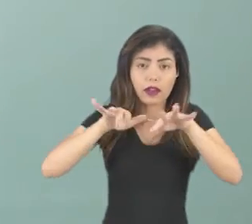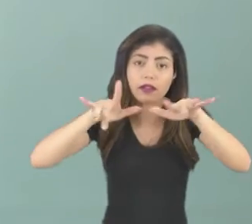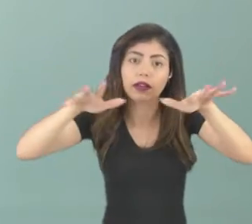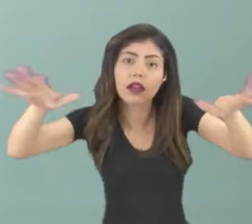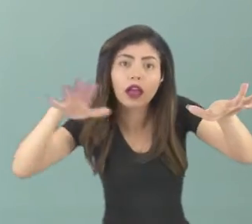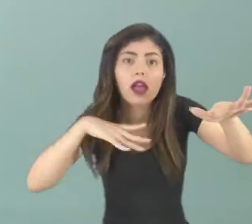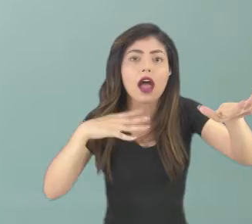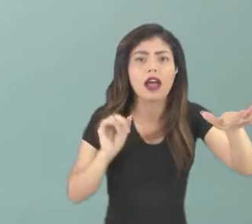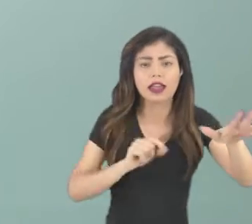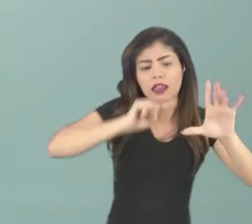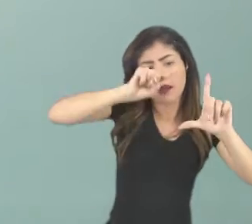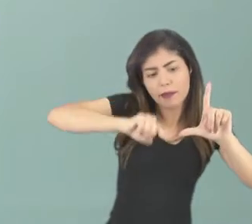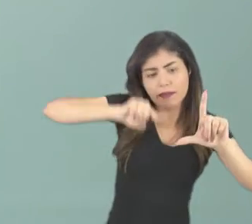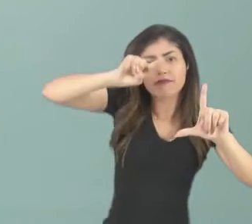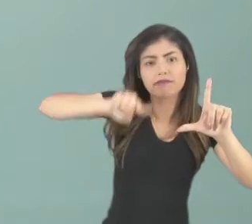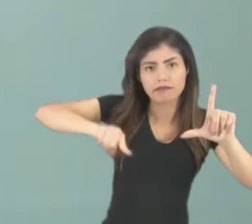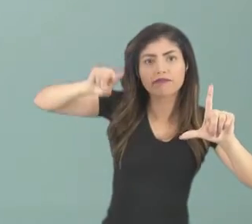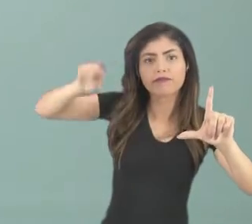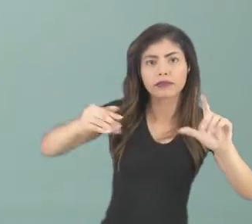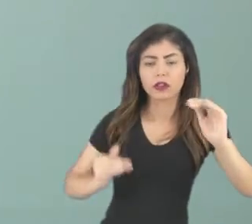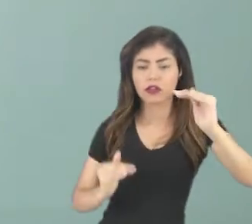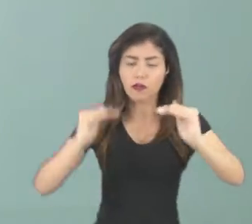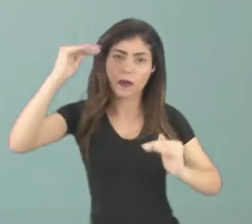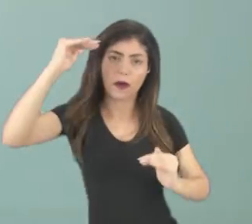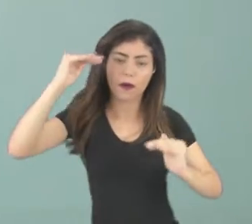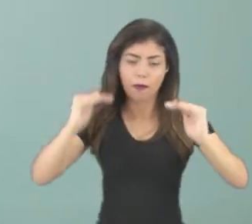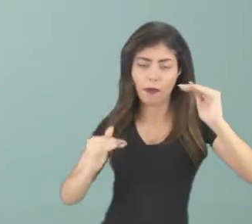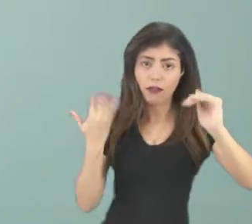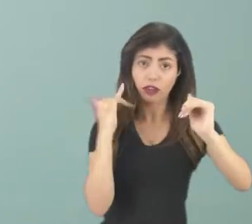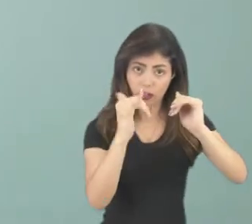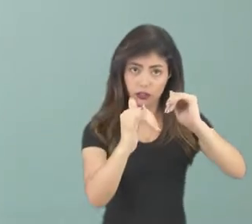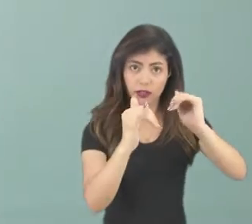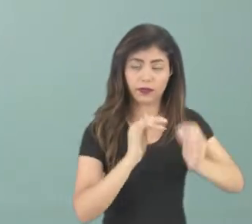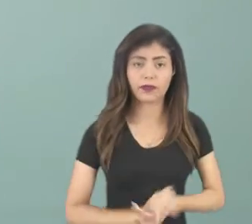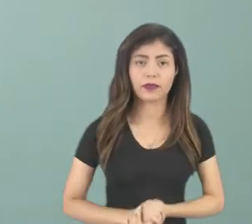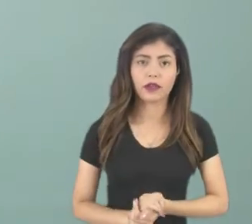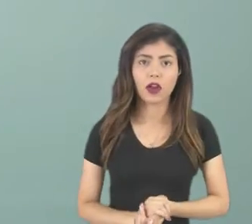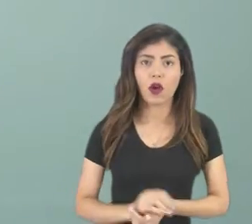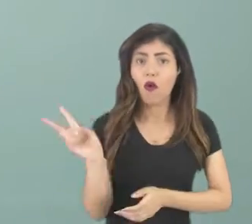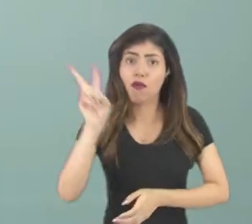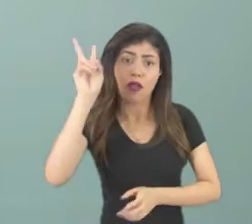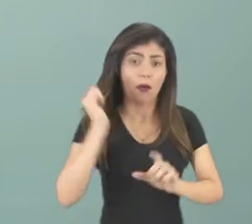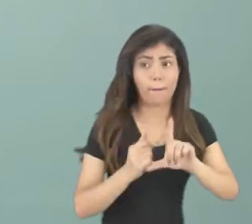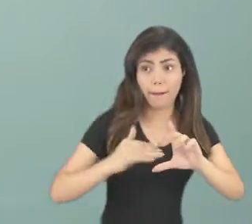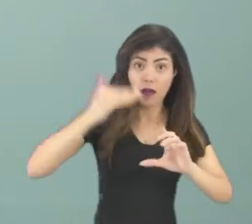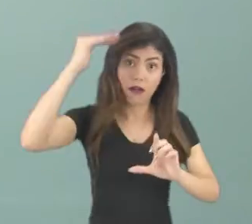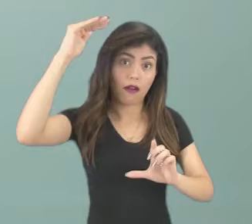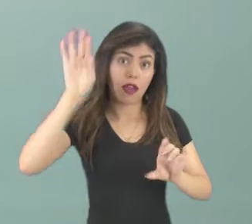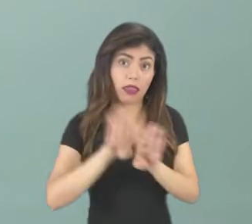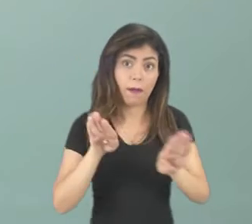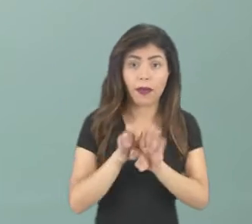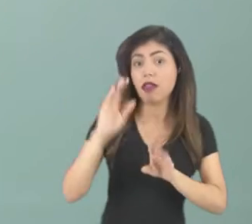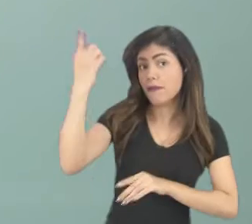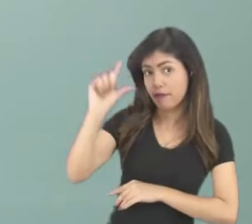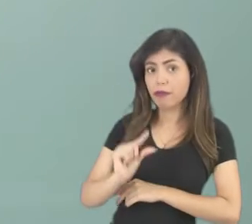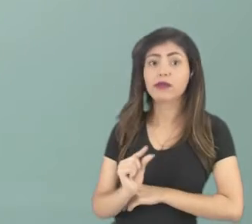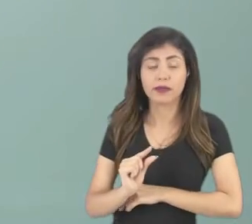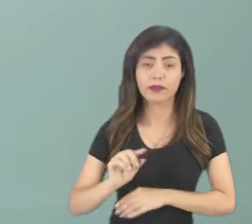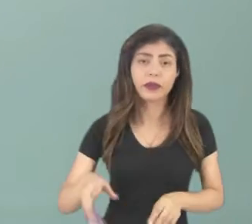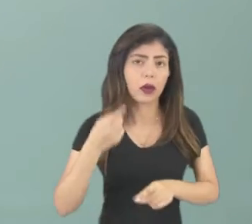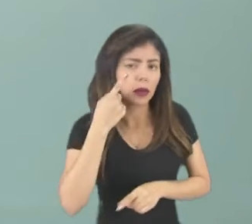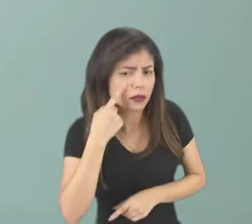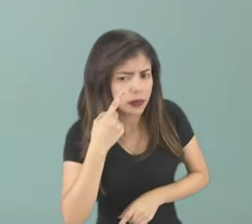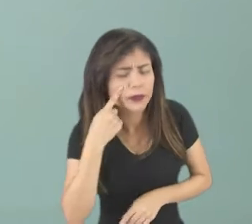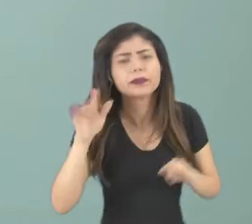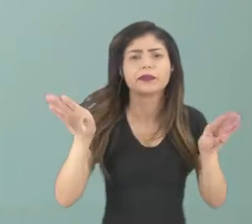distribuídas a partir dessas frequências você tem um nível maior um nível menor de energia um valor maior ou menor e o nosso olho ele é capaz de